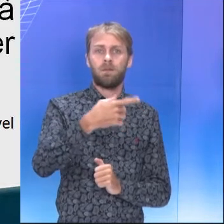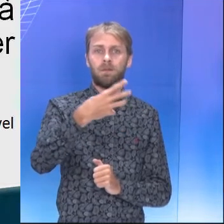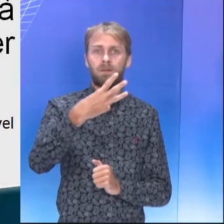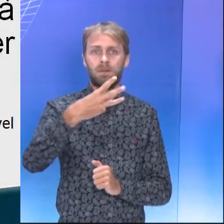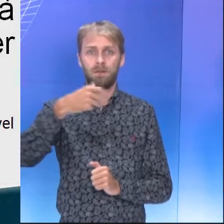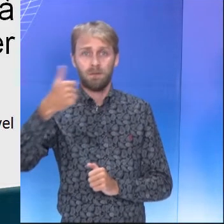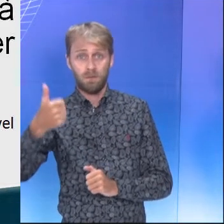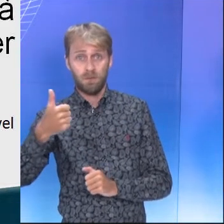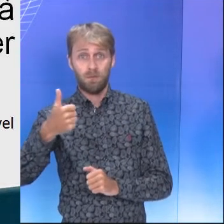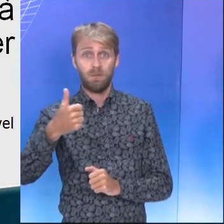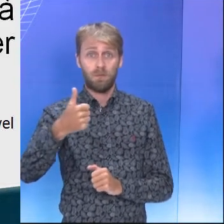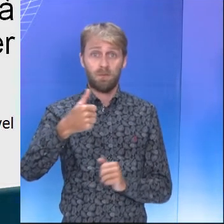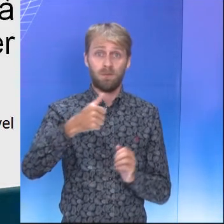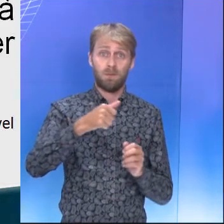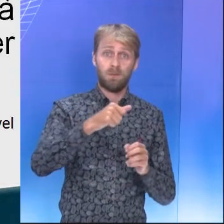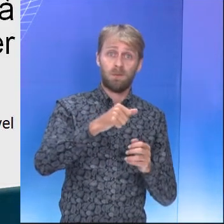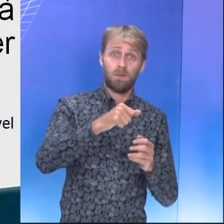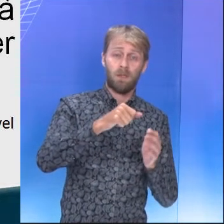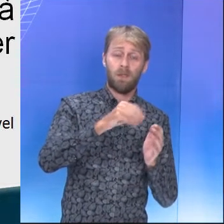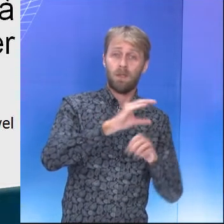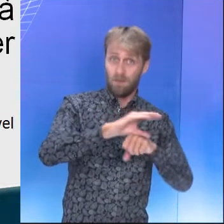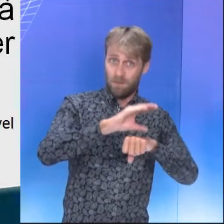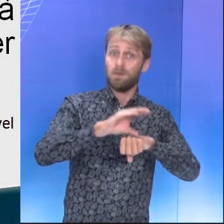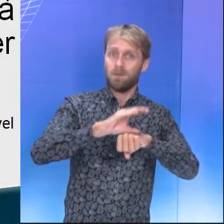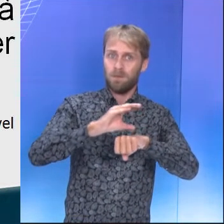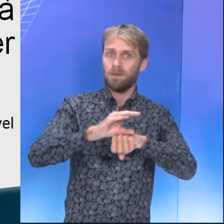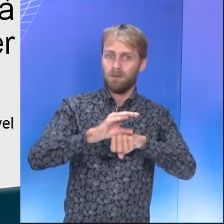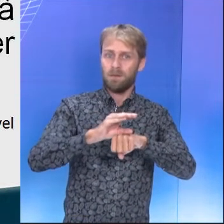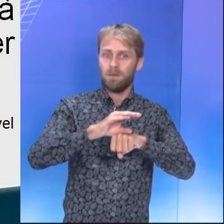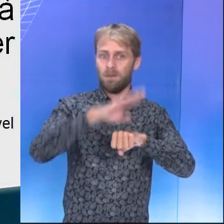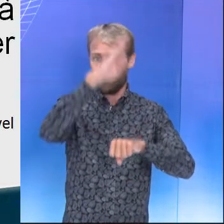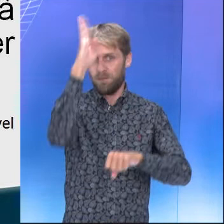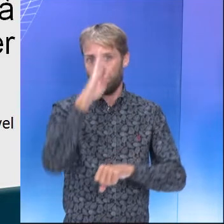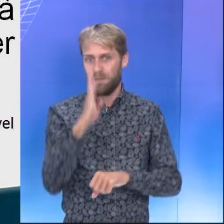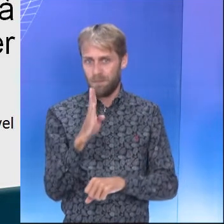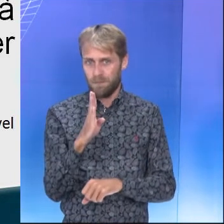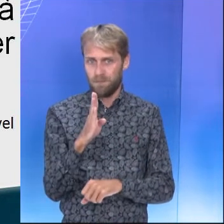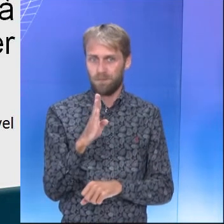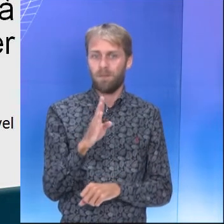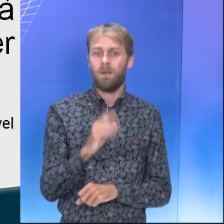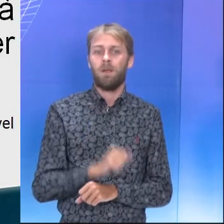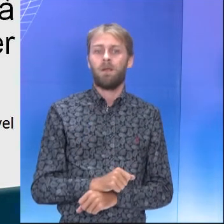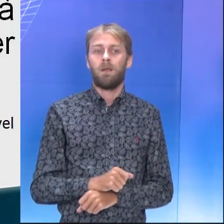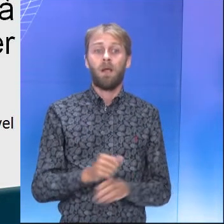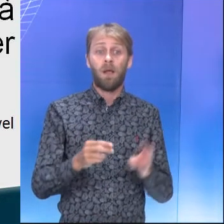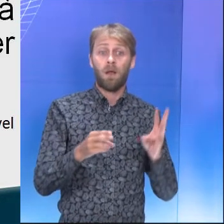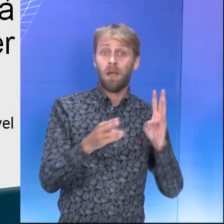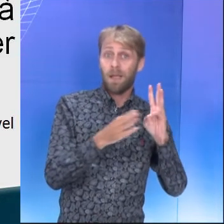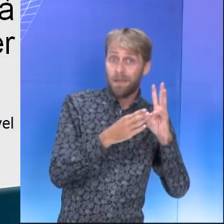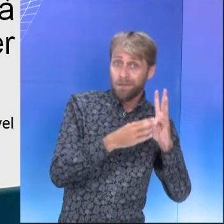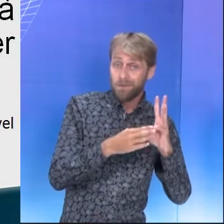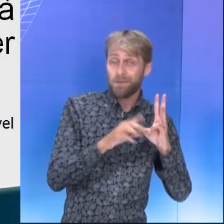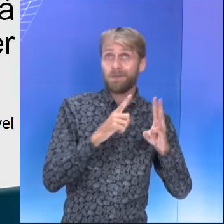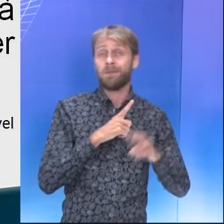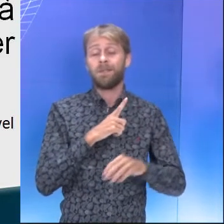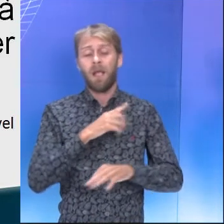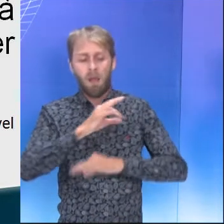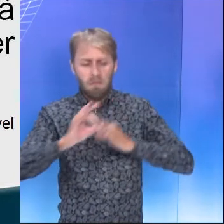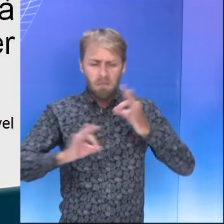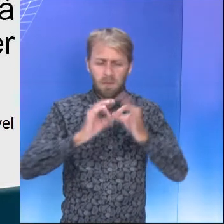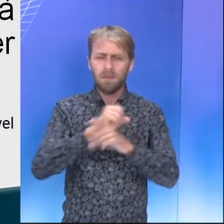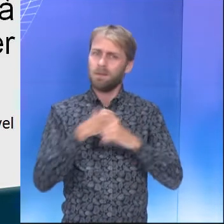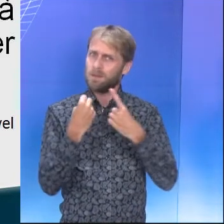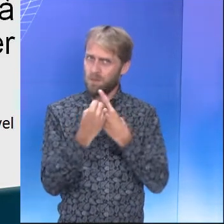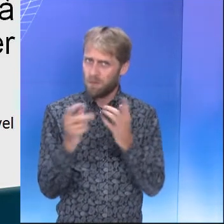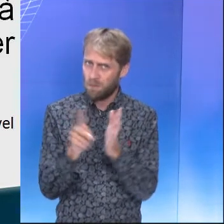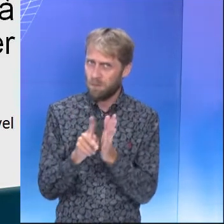da Constituição da República Federativa do Brasil diz o seguinte: são reconhecidos aos índios sua organização